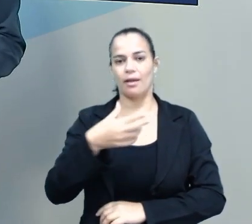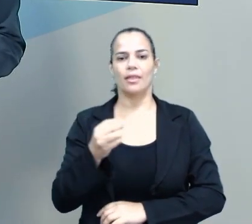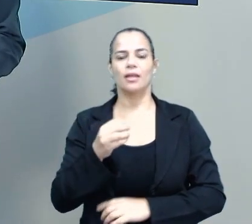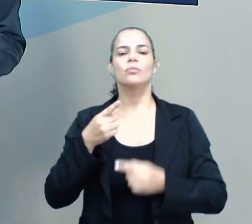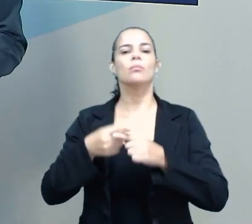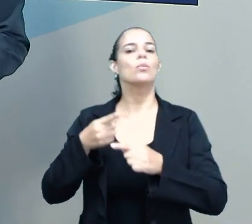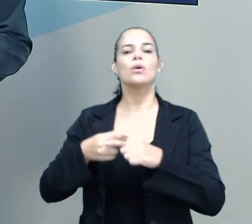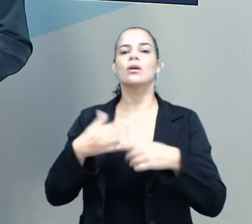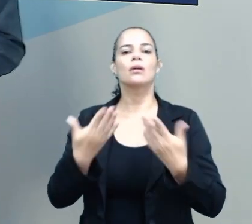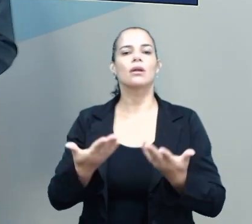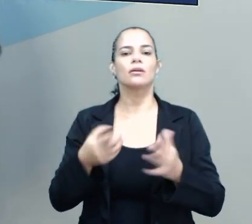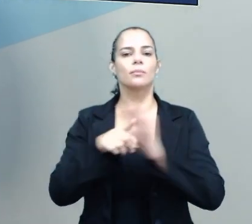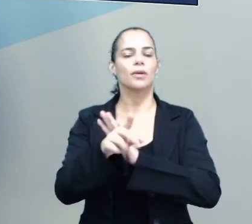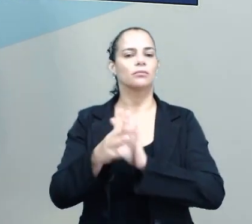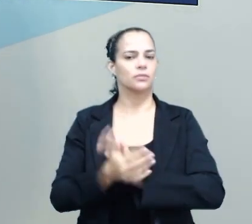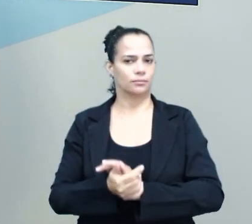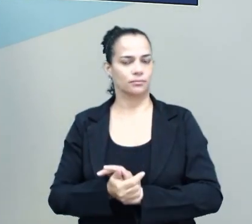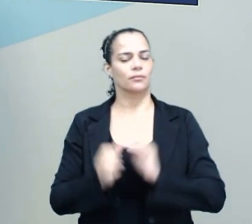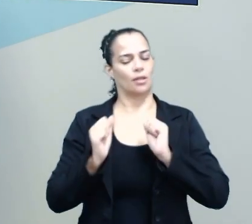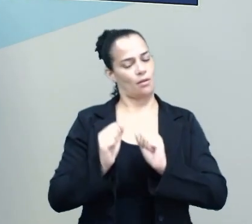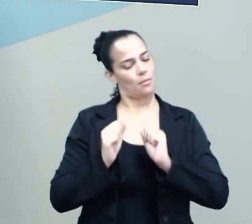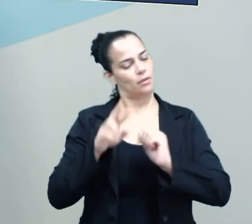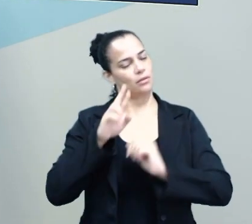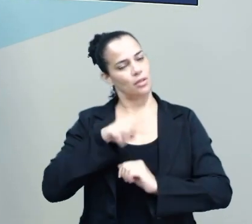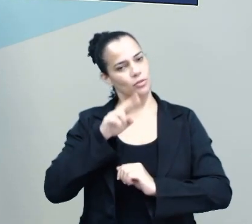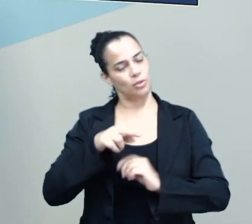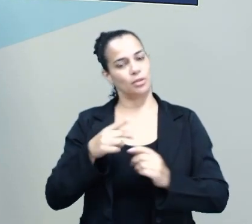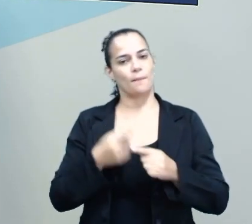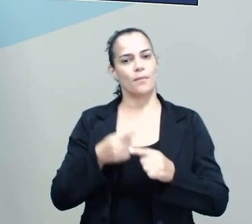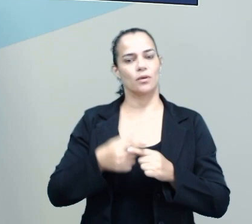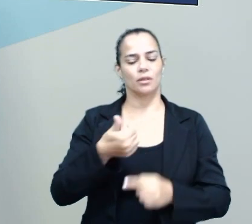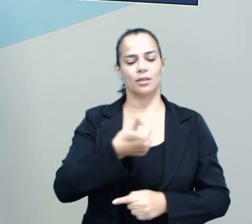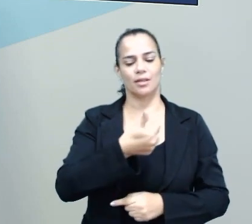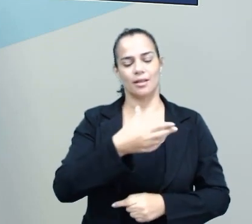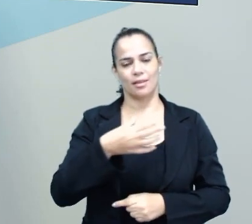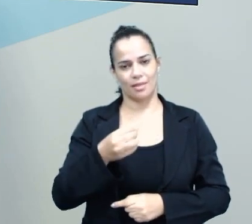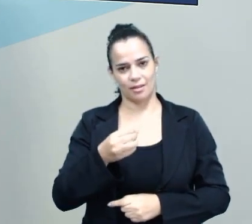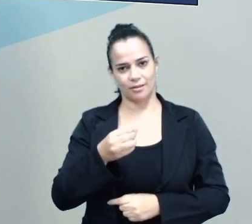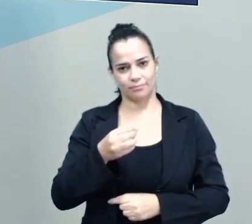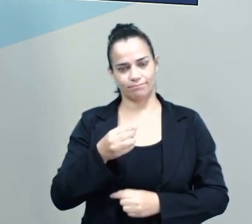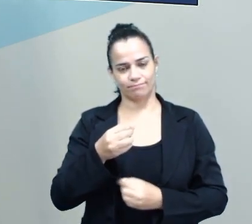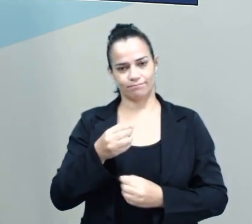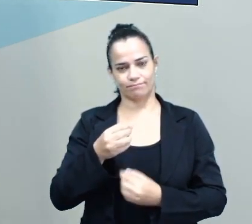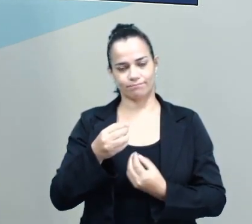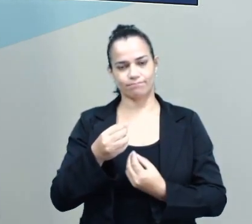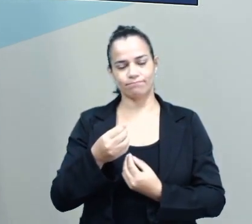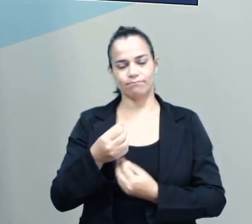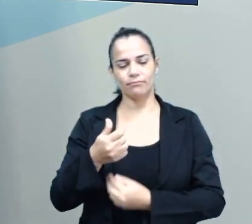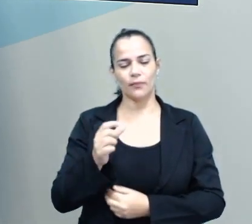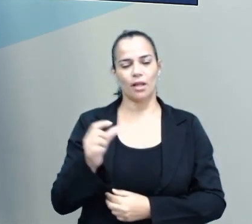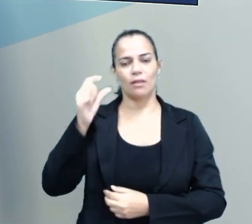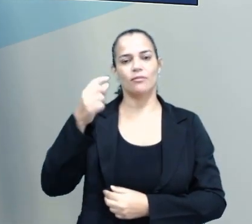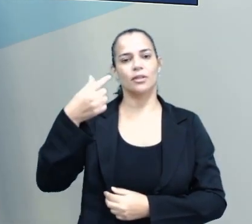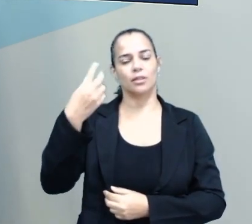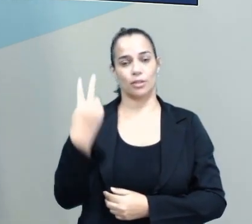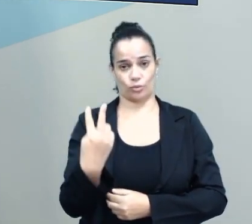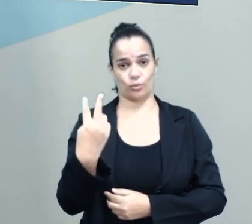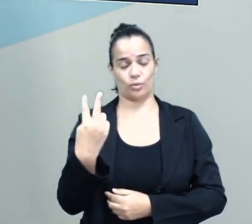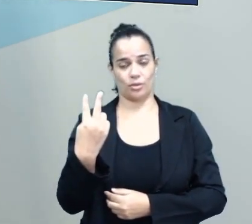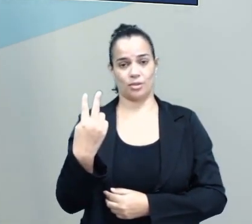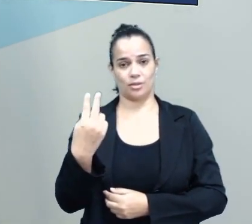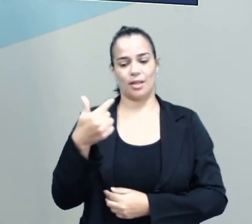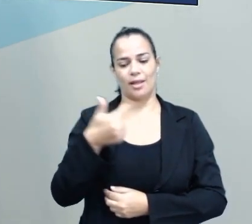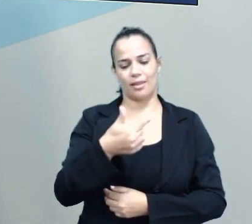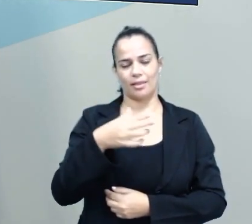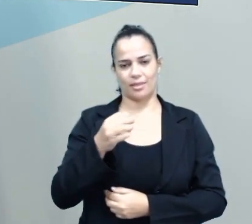quê? Eu posso te responder. Porque 10 elevado a 2 é 10 vezes 10. E 10